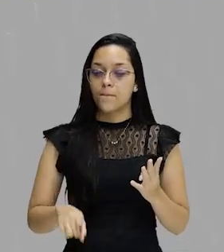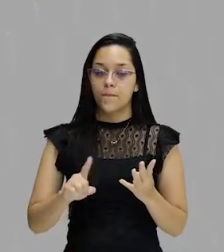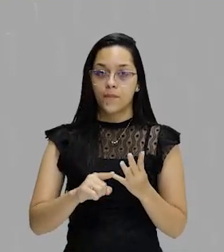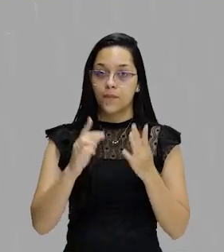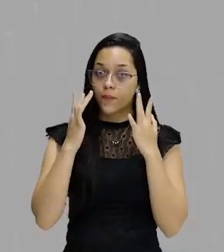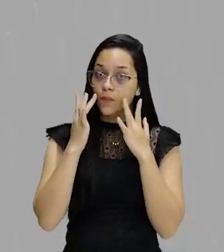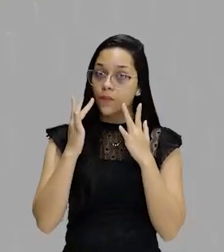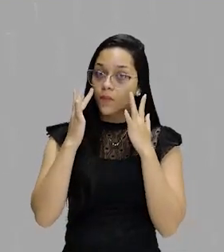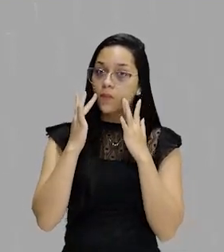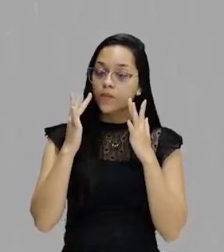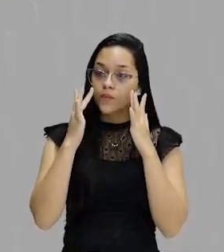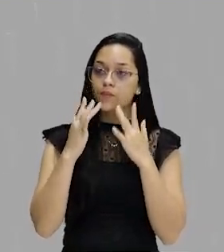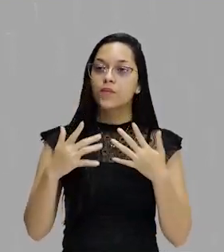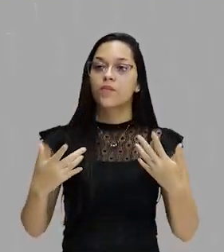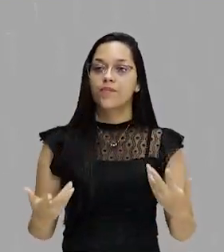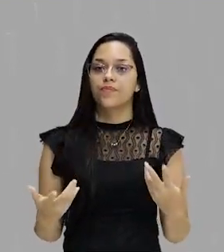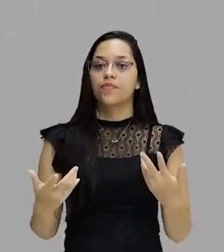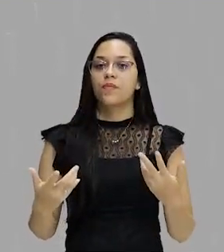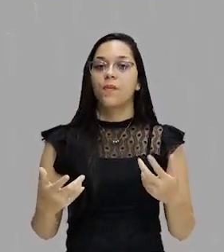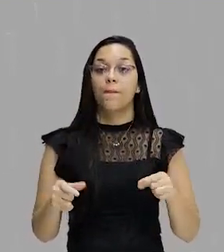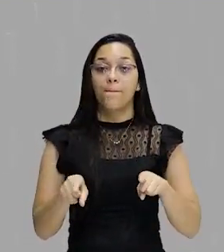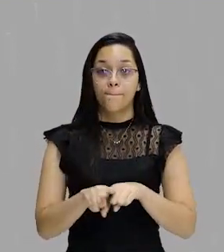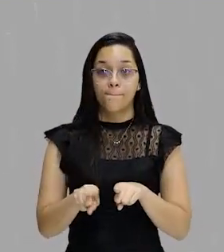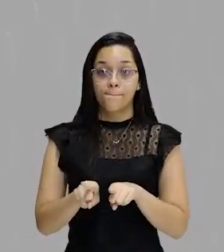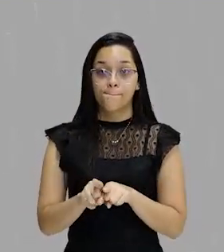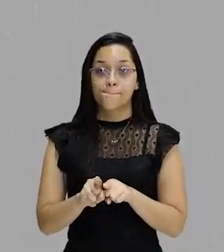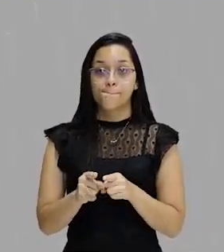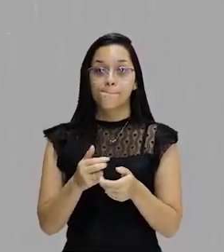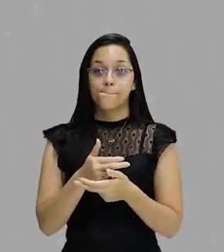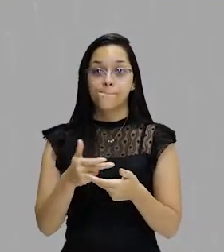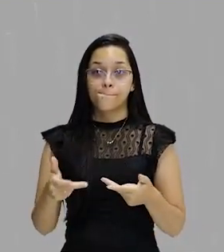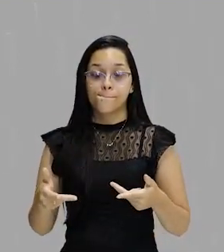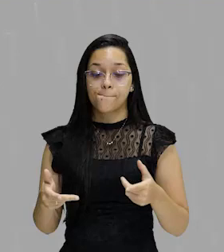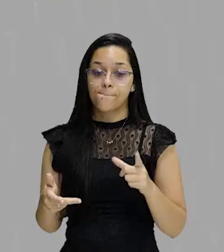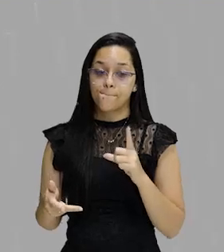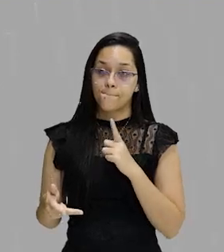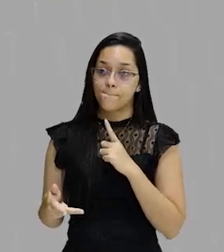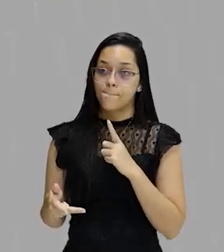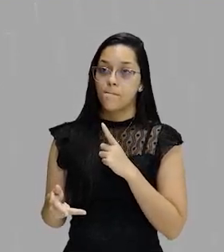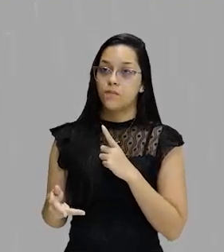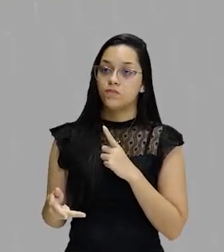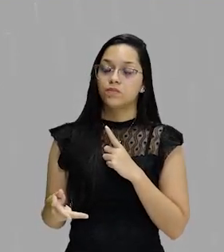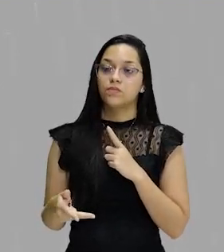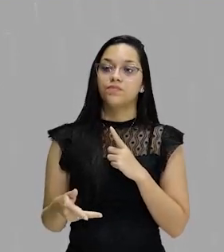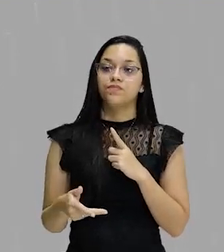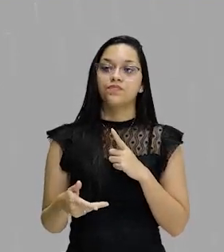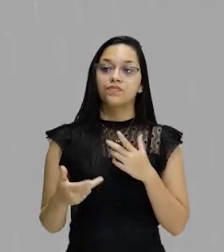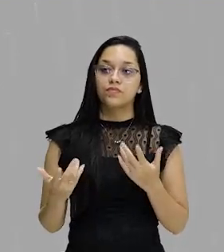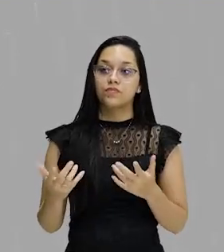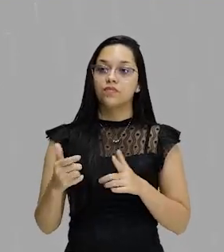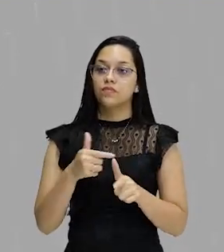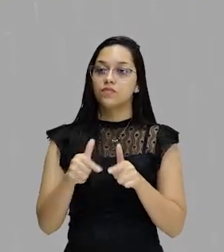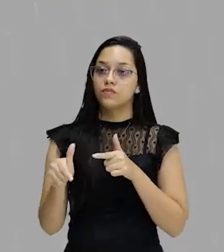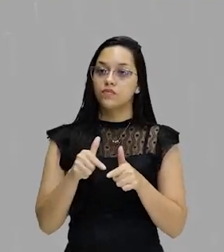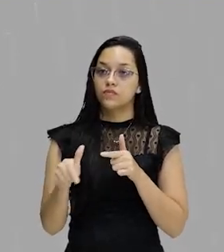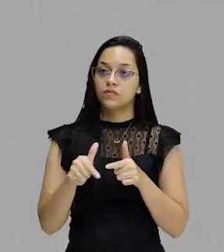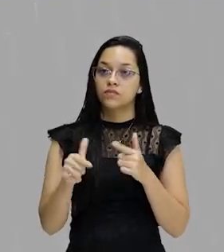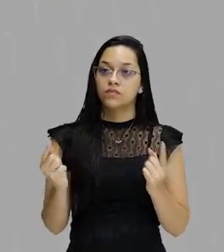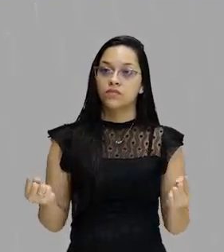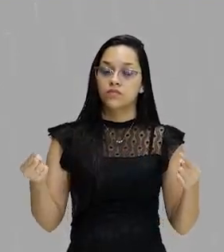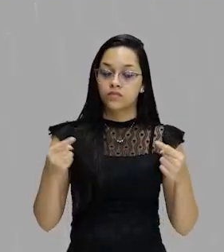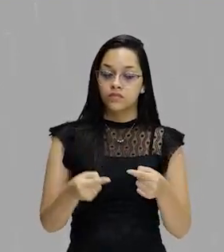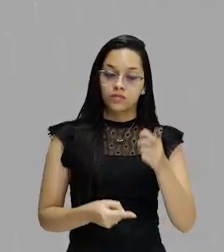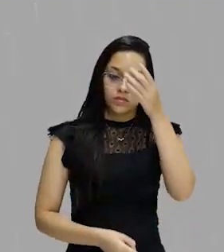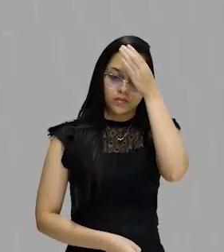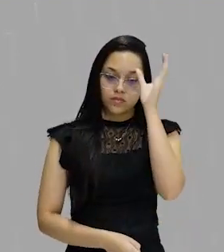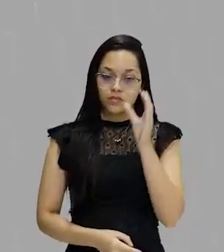teatro. Então, claramente, os ideais que vão trabalhar contra a